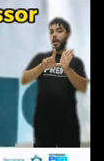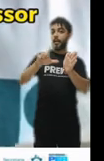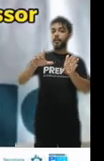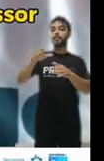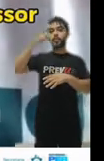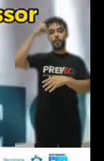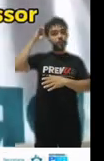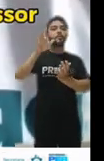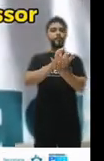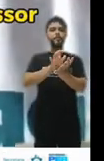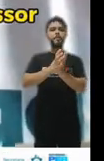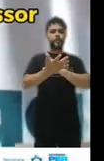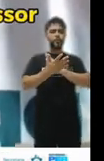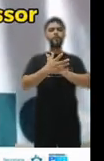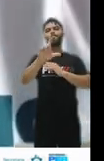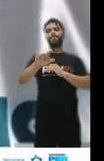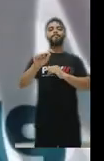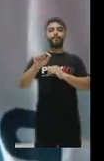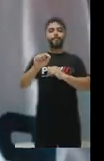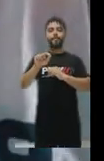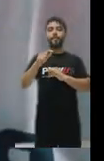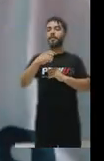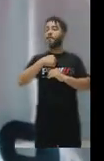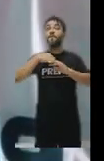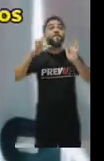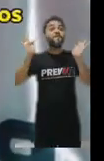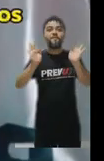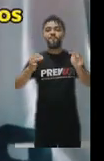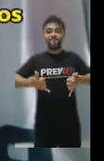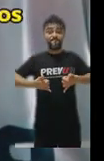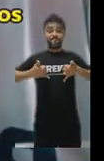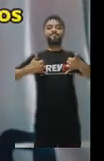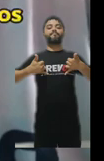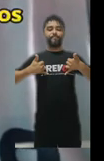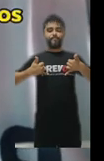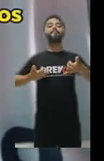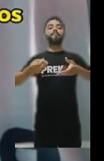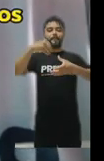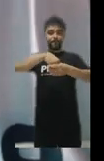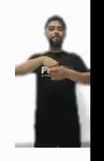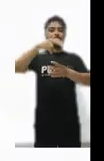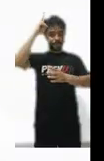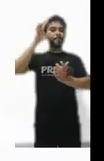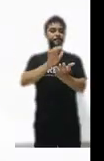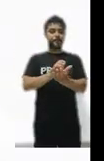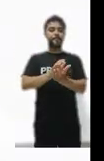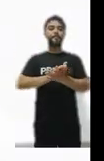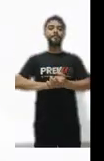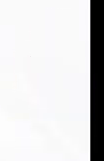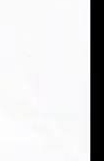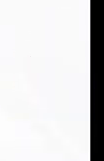E é uma honra ser professor desse mesmo polo. É uma honra poder fazer história na vida dos nossos discentes.